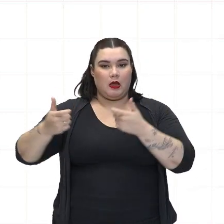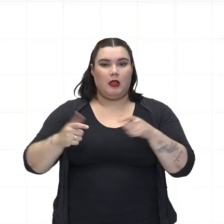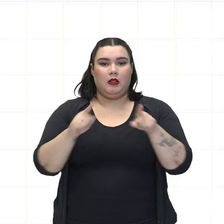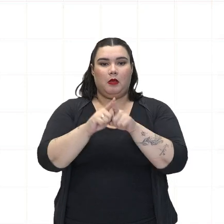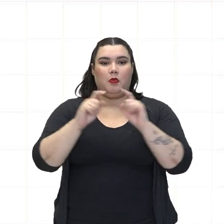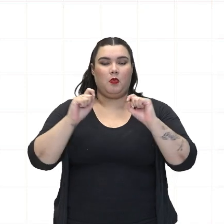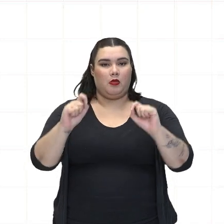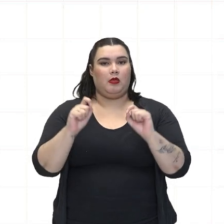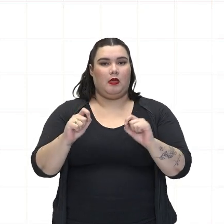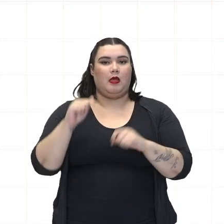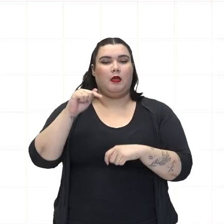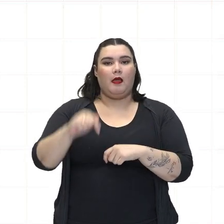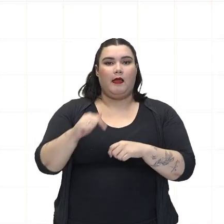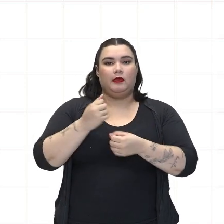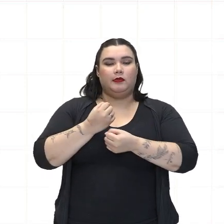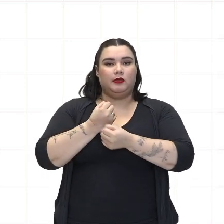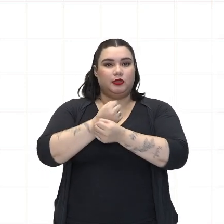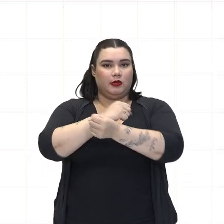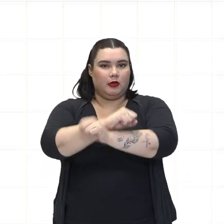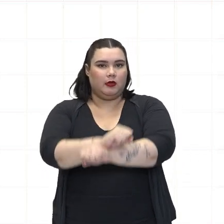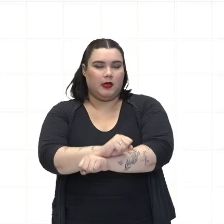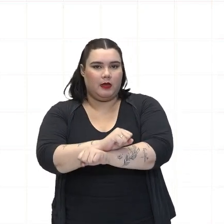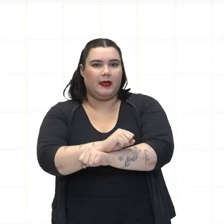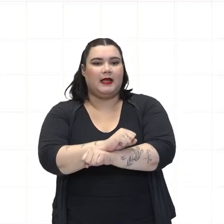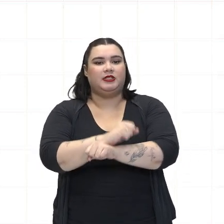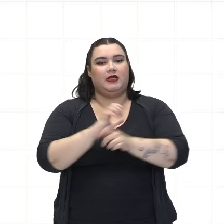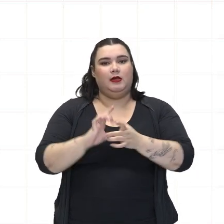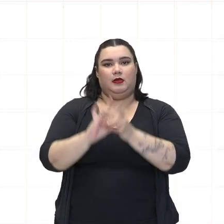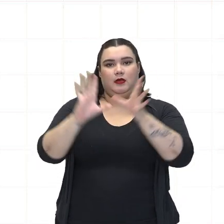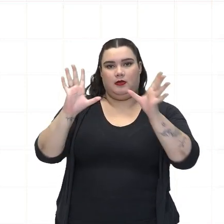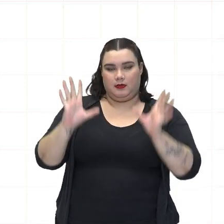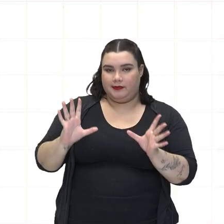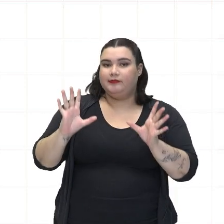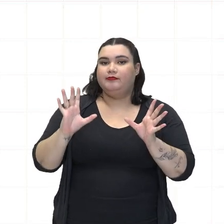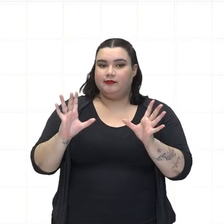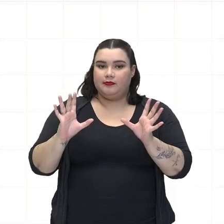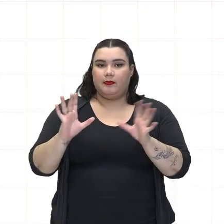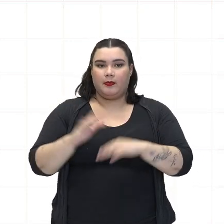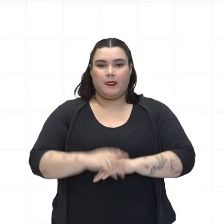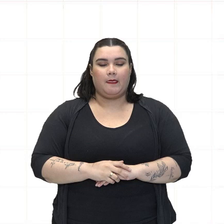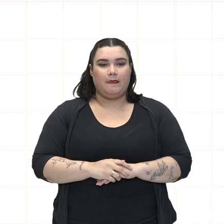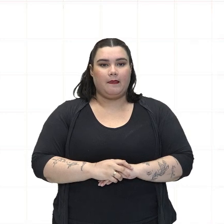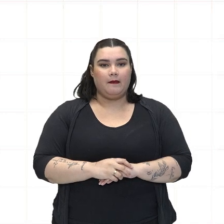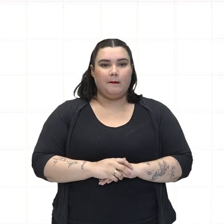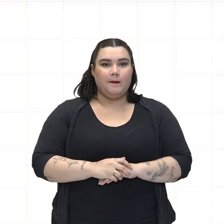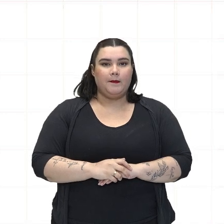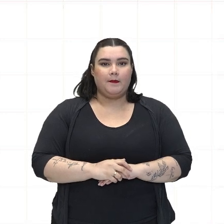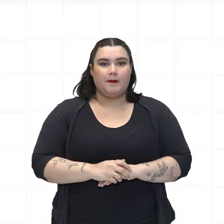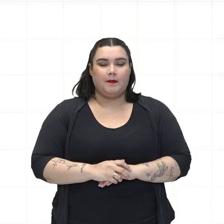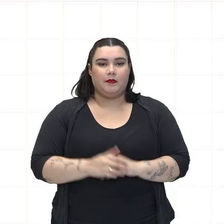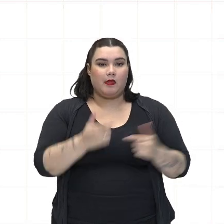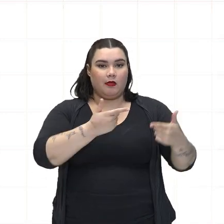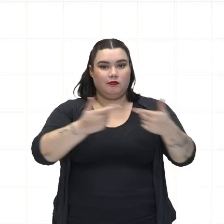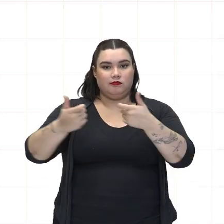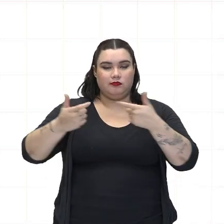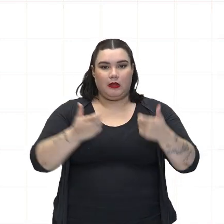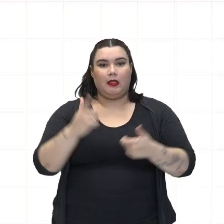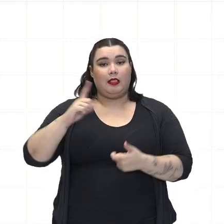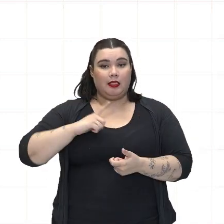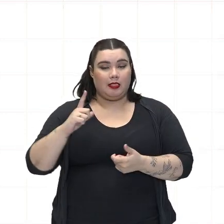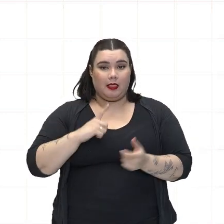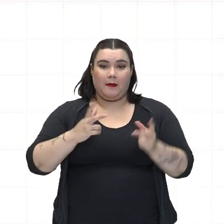processo de abolição da escravatura. Vamos adiante, vamos lá, gente. A guerra teve